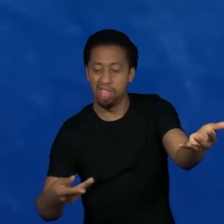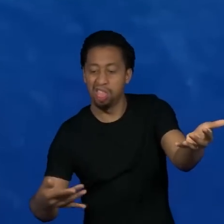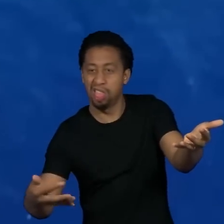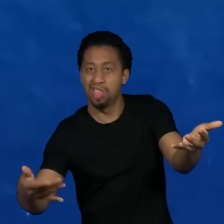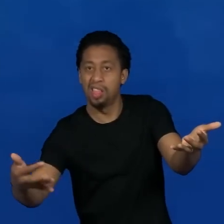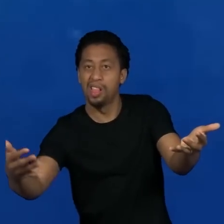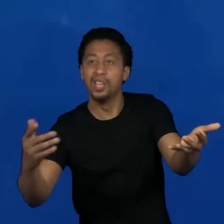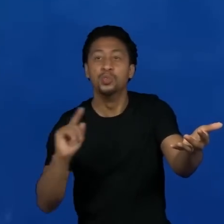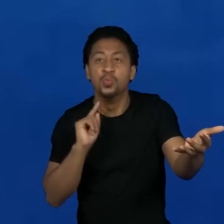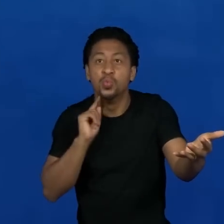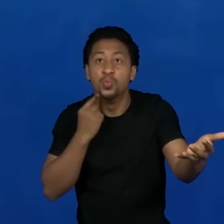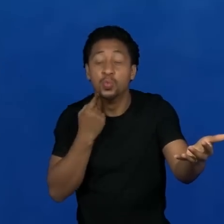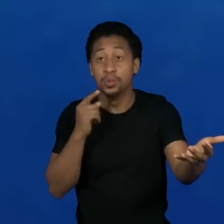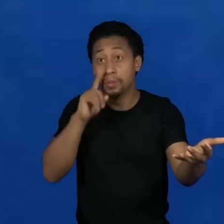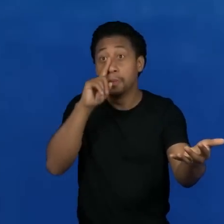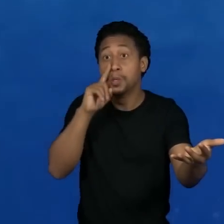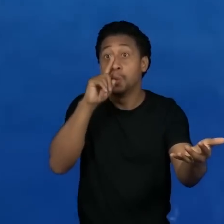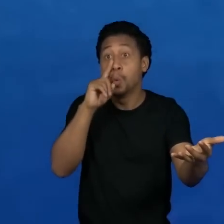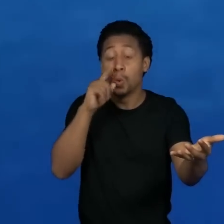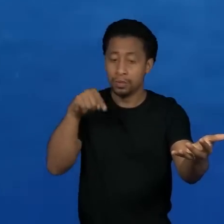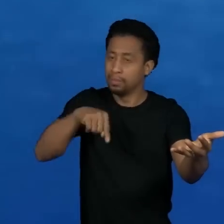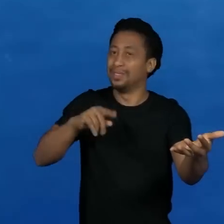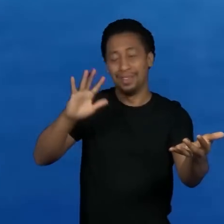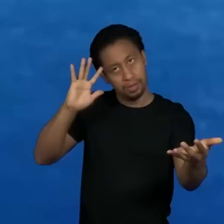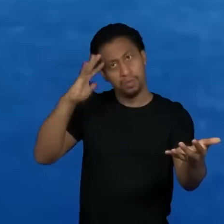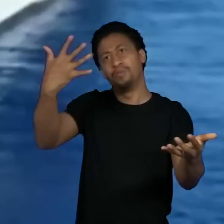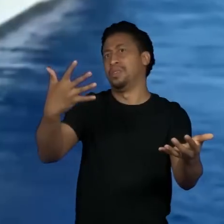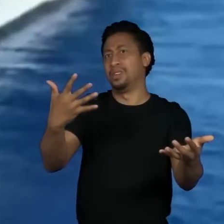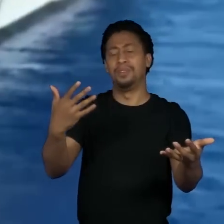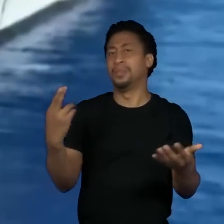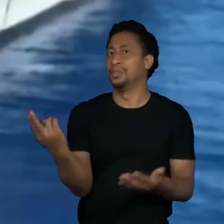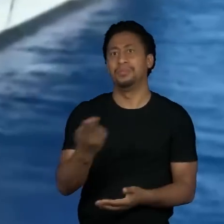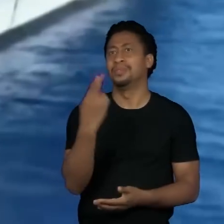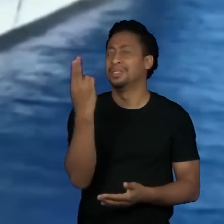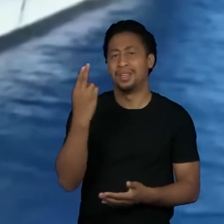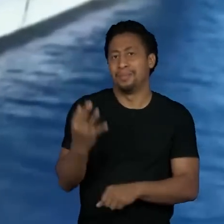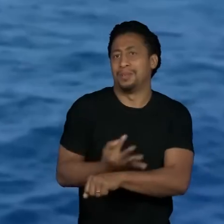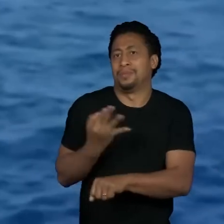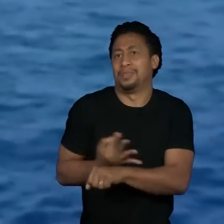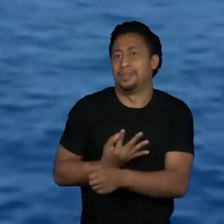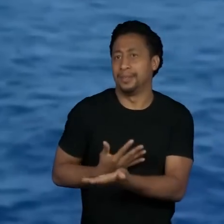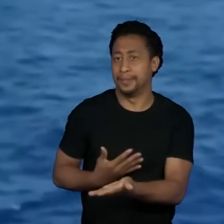as entidades, os danos ambientais são incalculáveis.